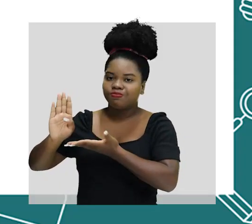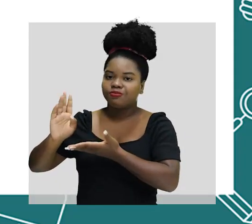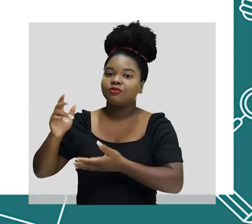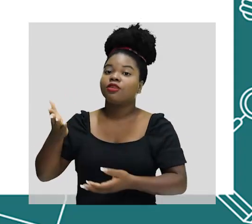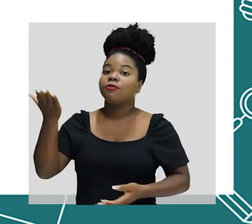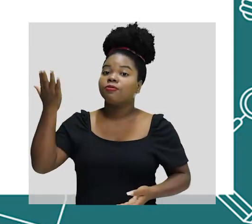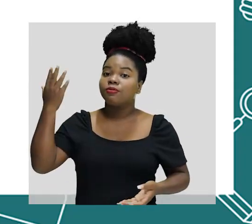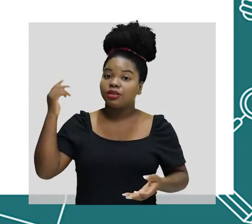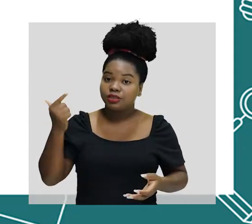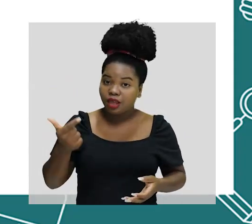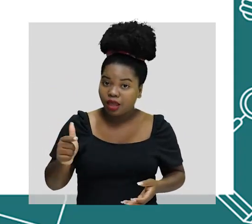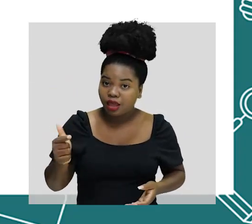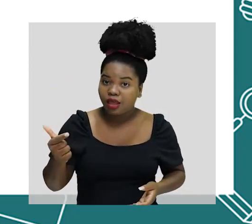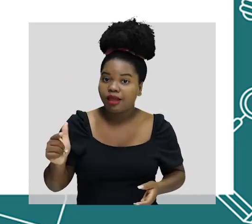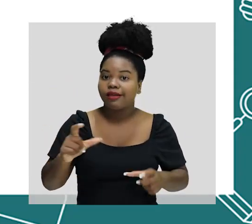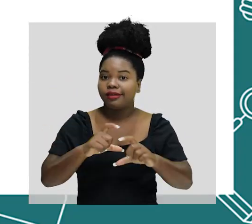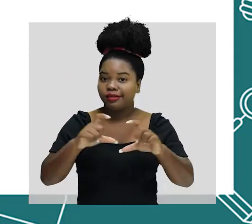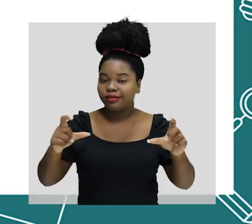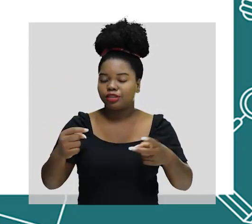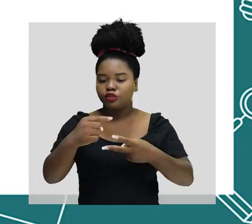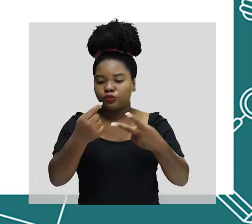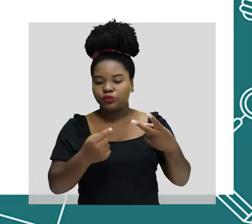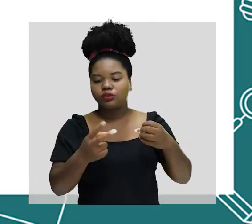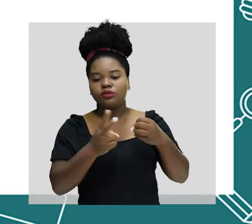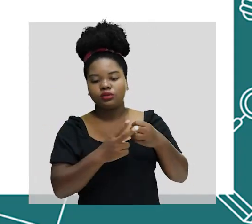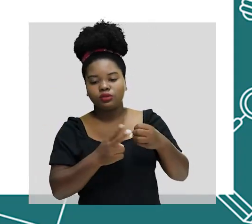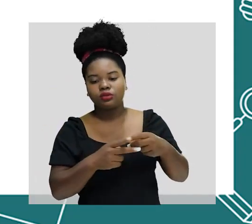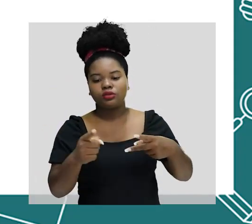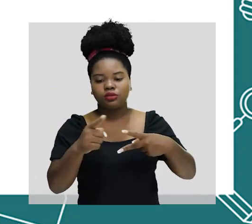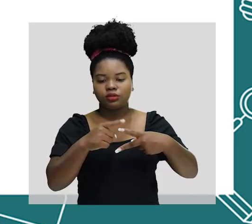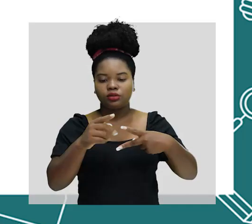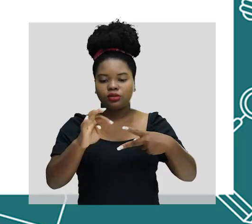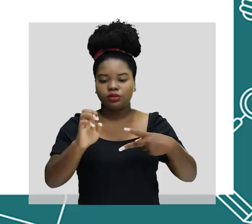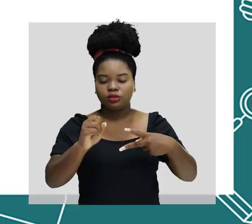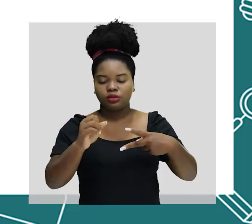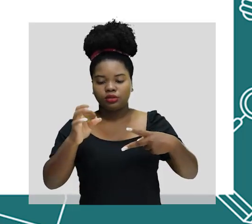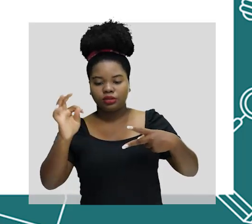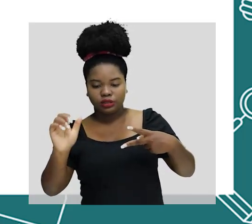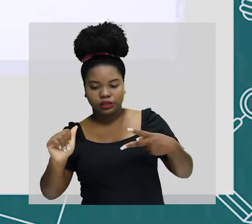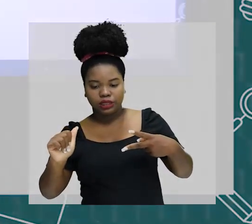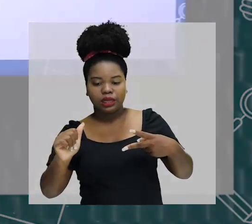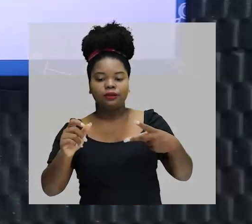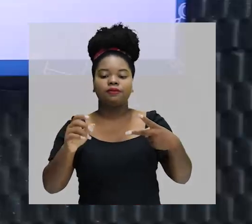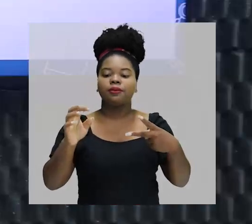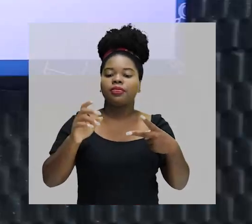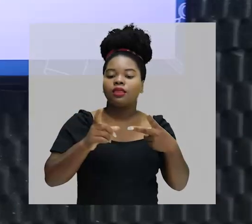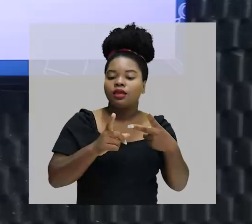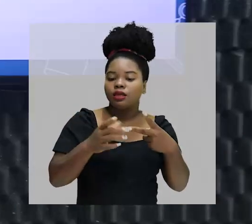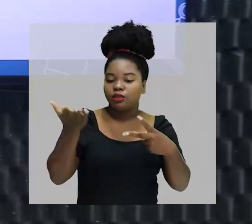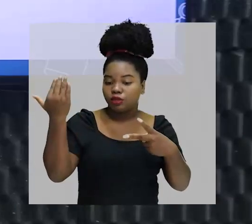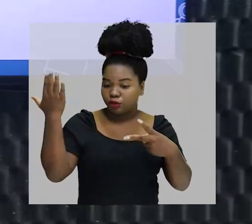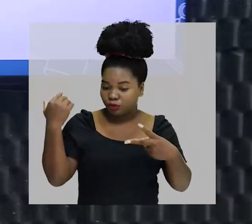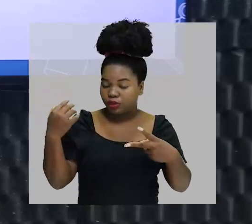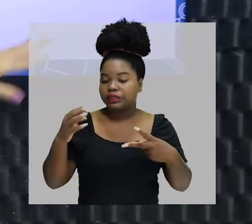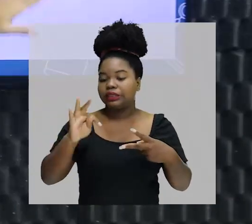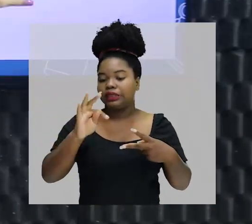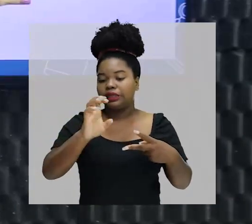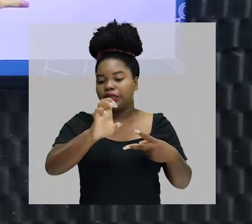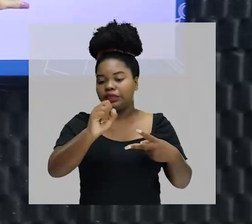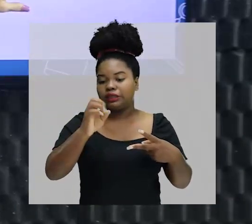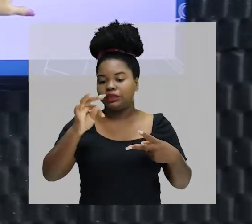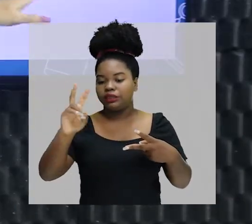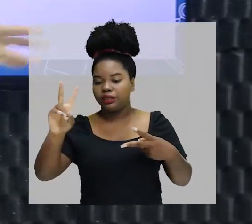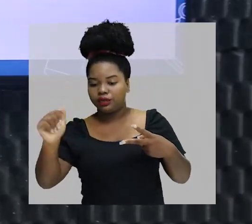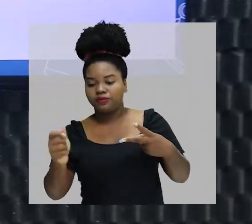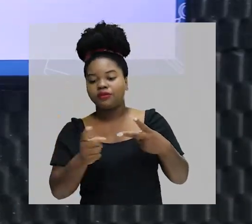Passado contínuo. Dois verbos. O verbo estar no passado estava, eu estava,